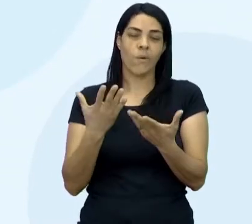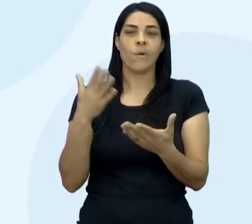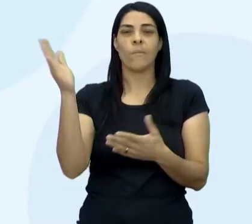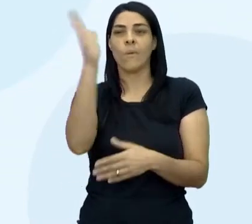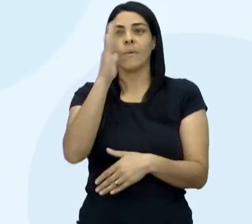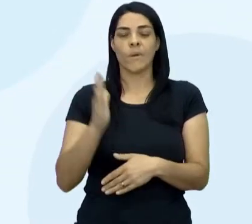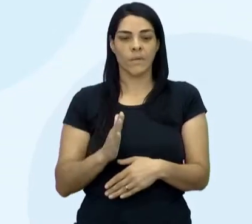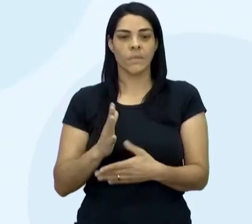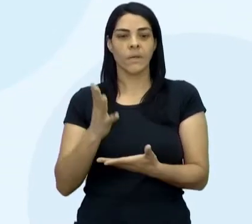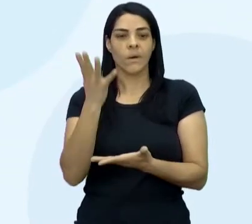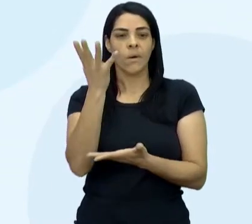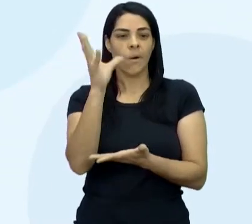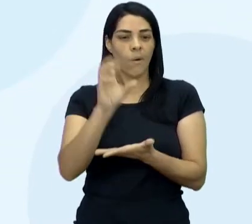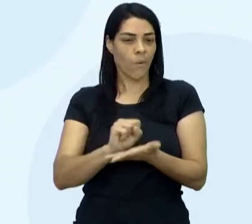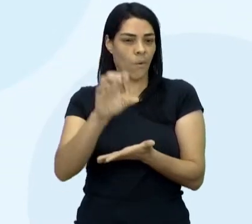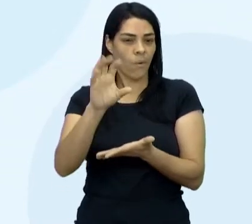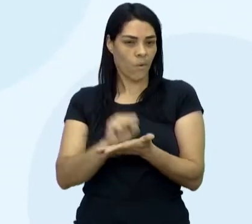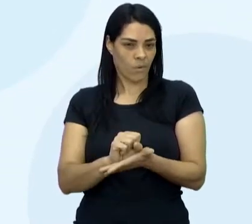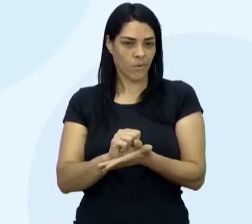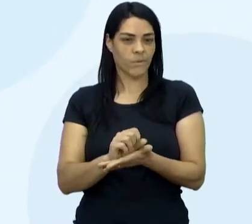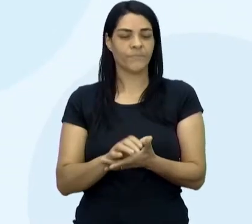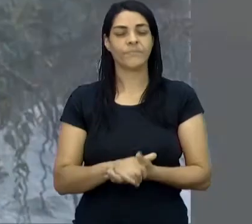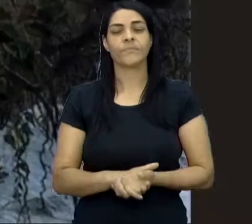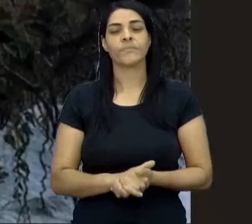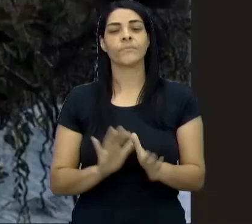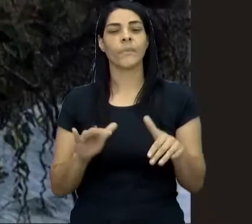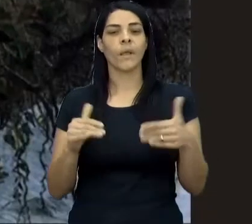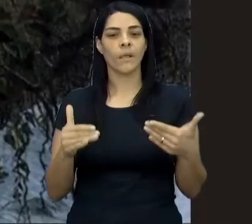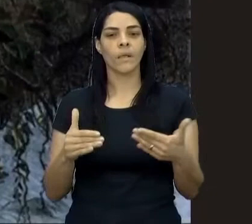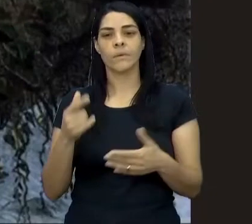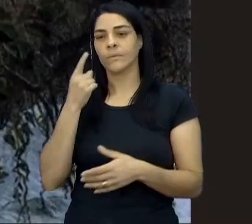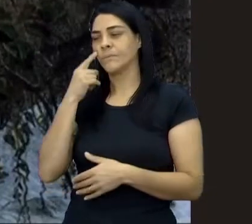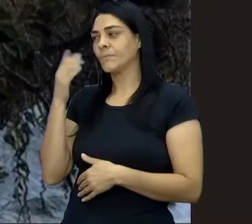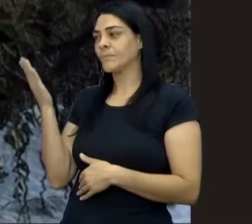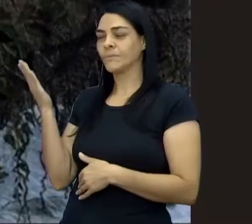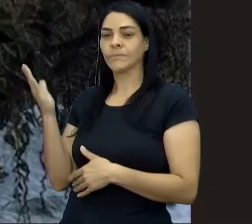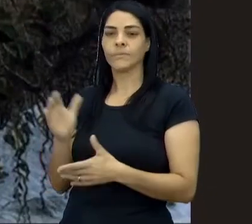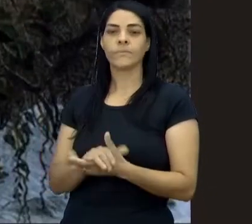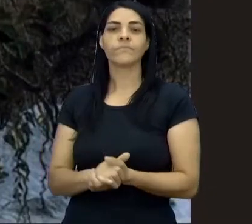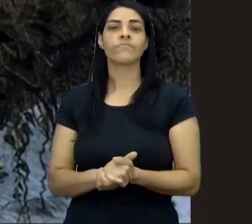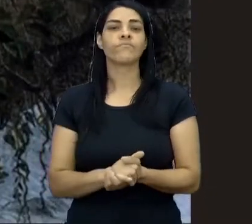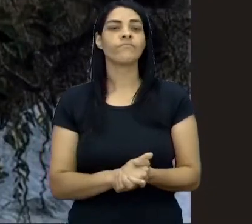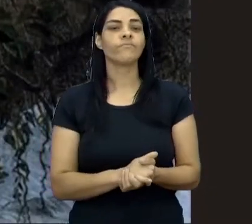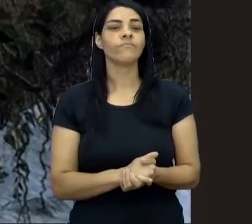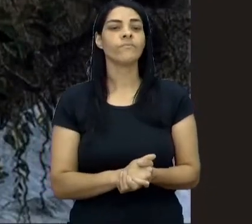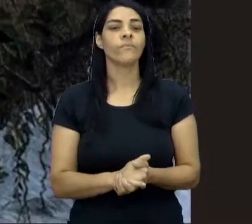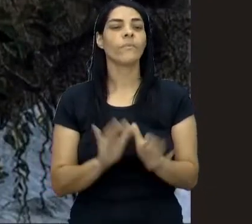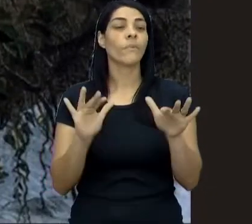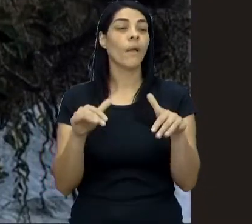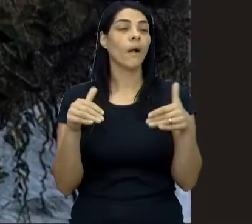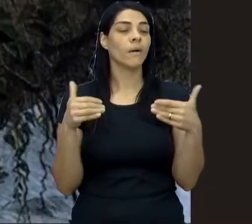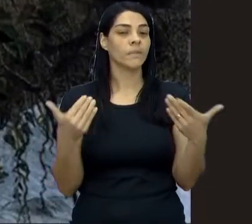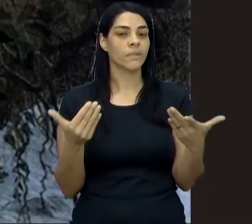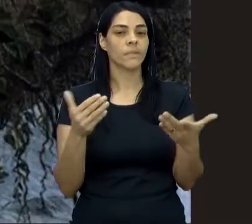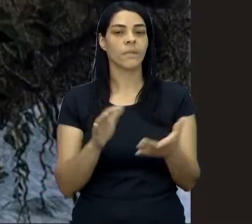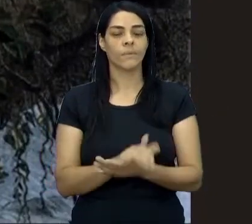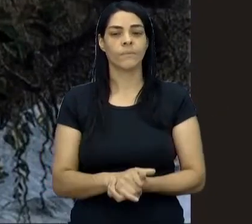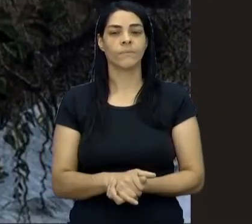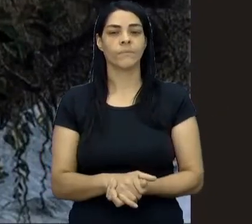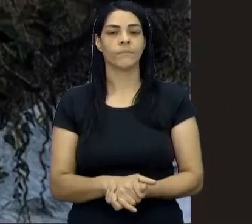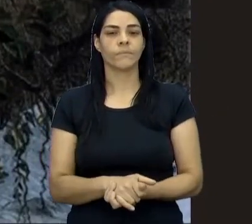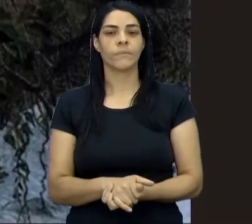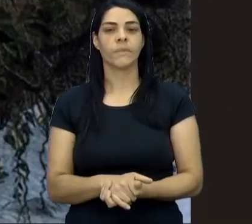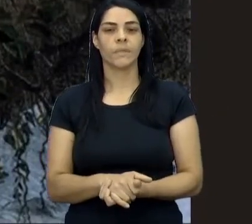colônia né o período do Brasil colônia pessoal pode voltar em mim um pouquinho então é essas